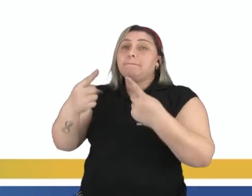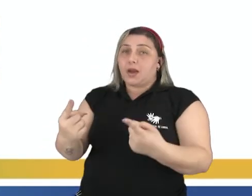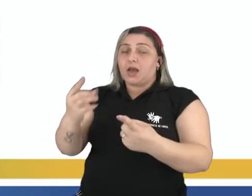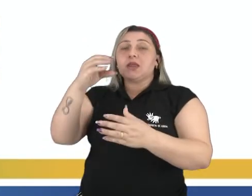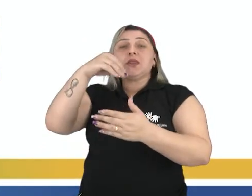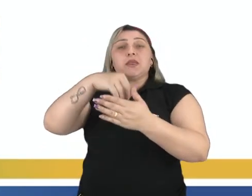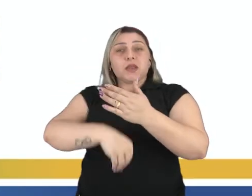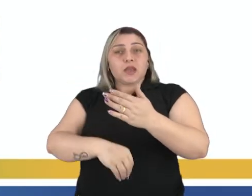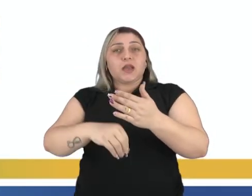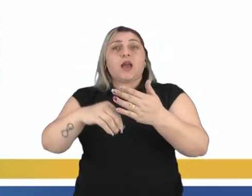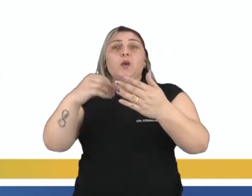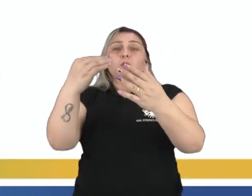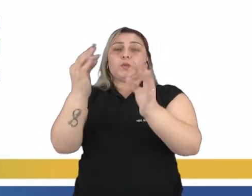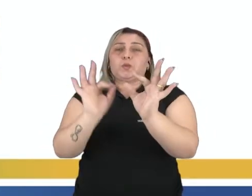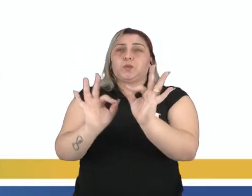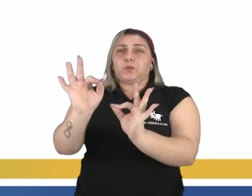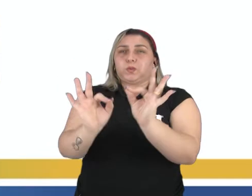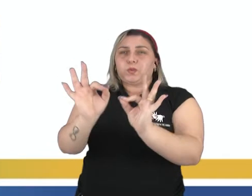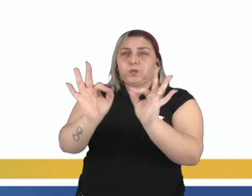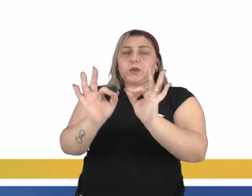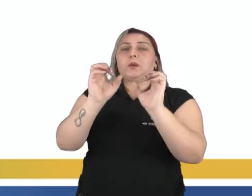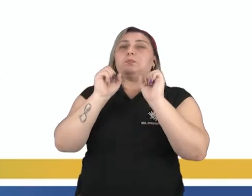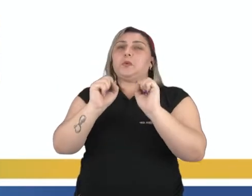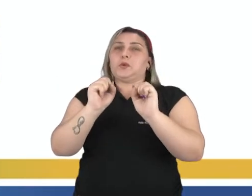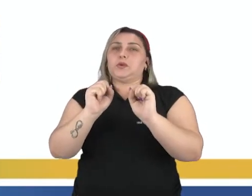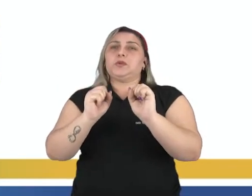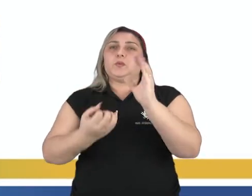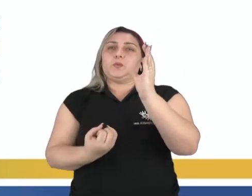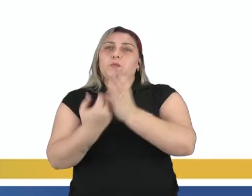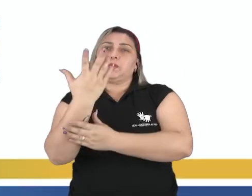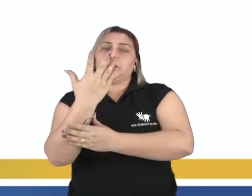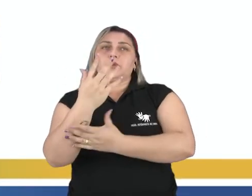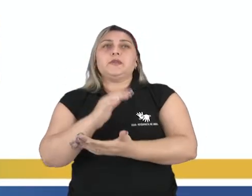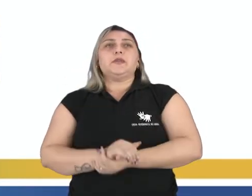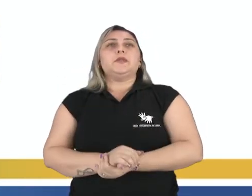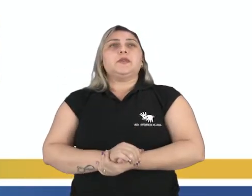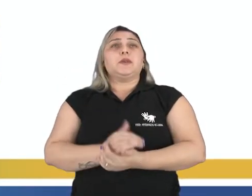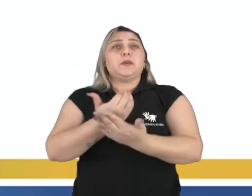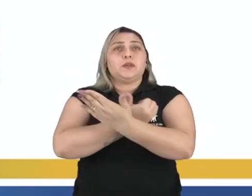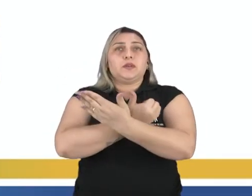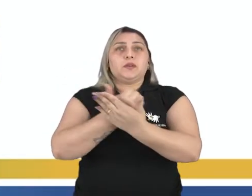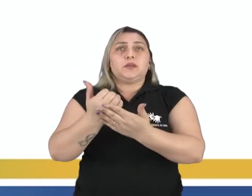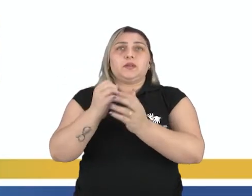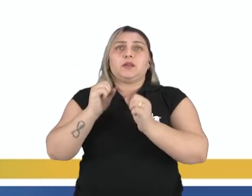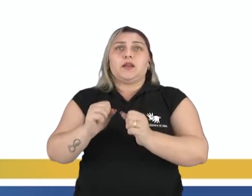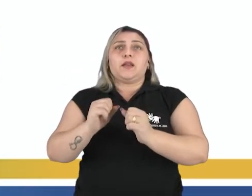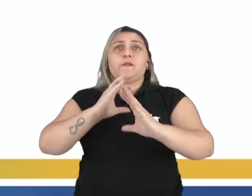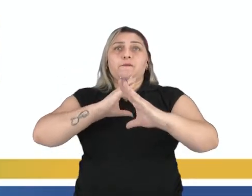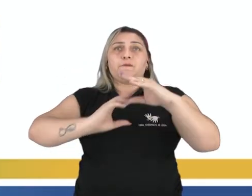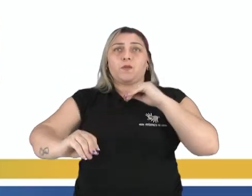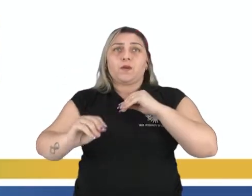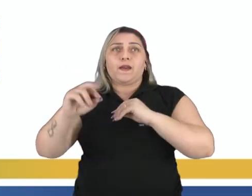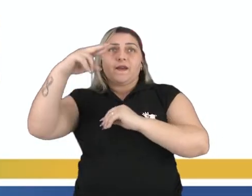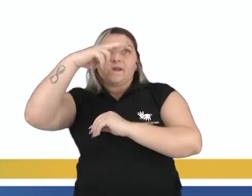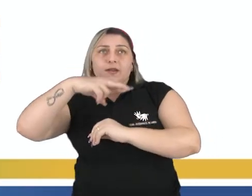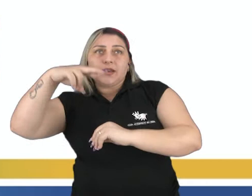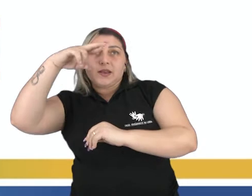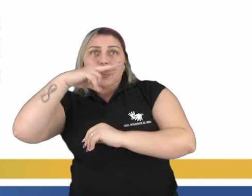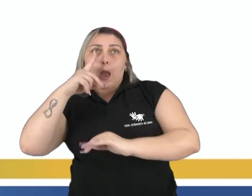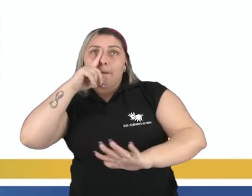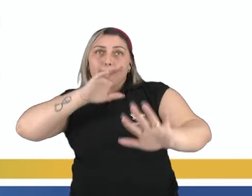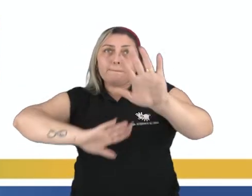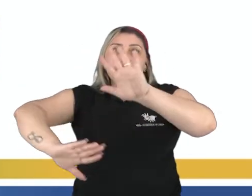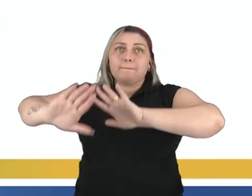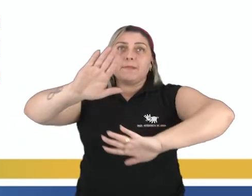dentro na hora de construir aumentar ali eles podem aparecer entre as ações podemos destacar fuga a